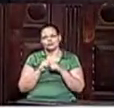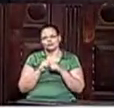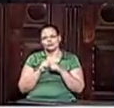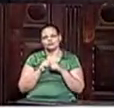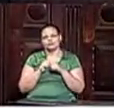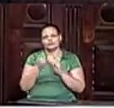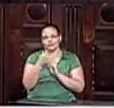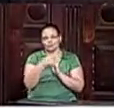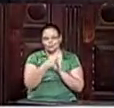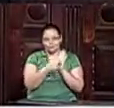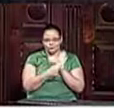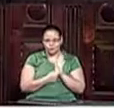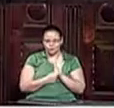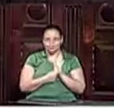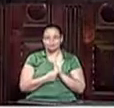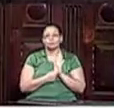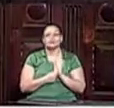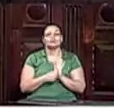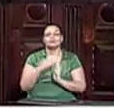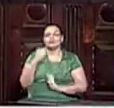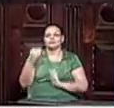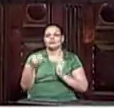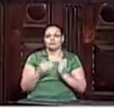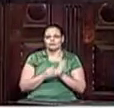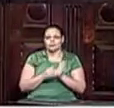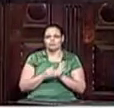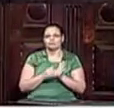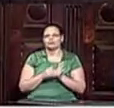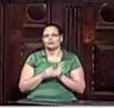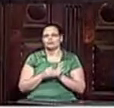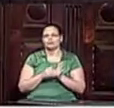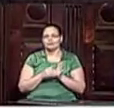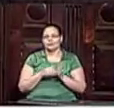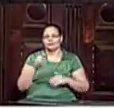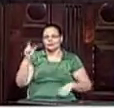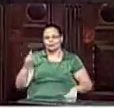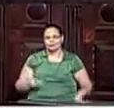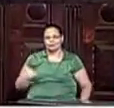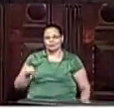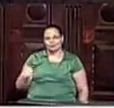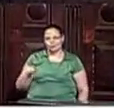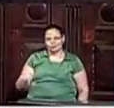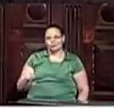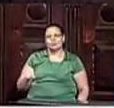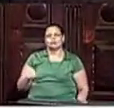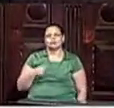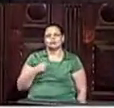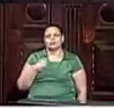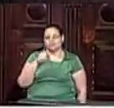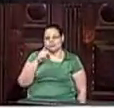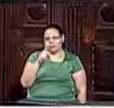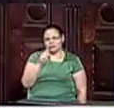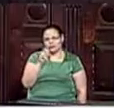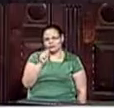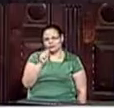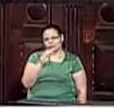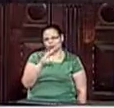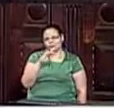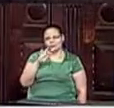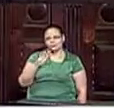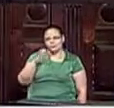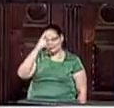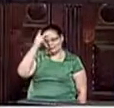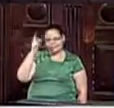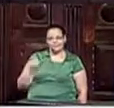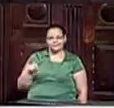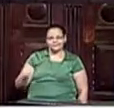o preenchimento de todos os pacientes que têm problemas para fazer o seu